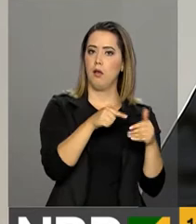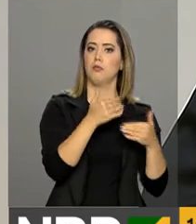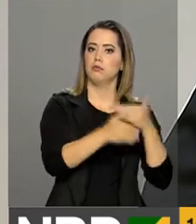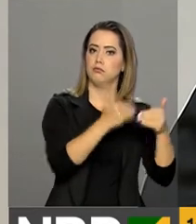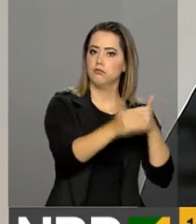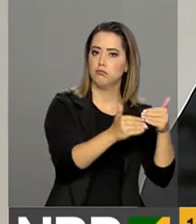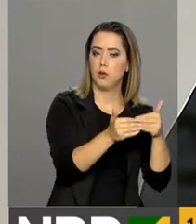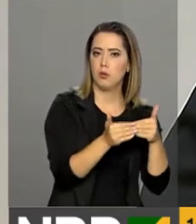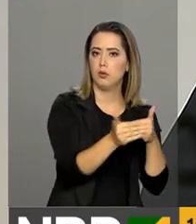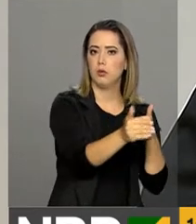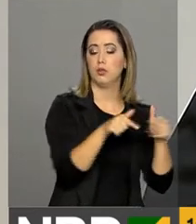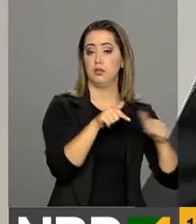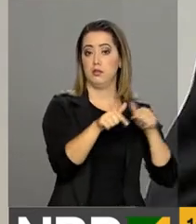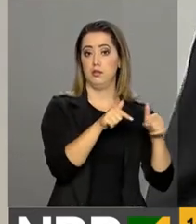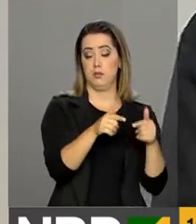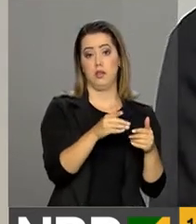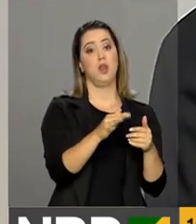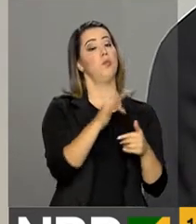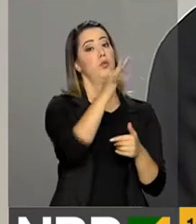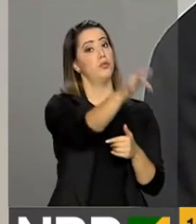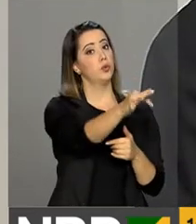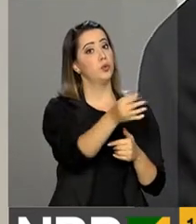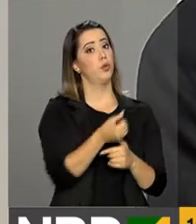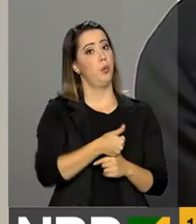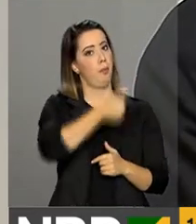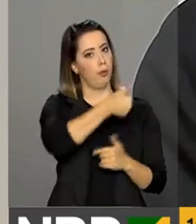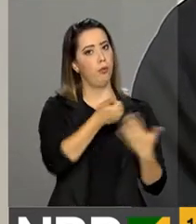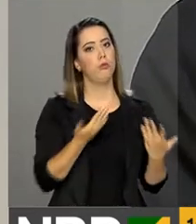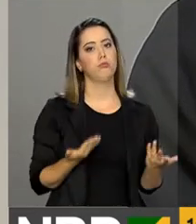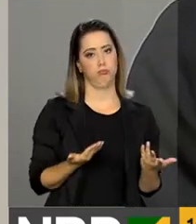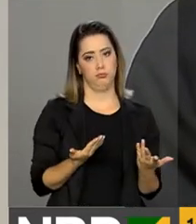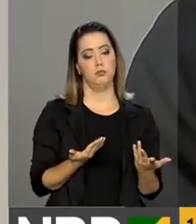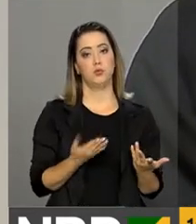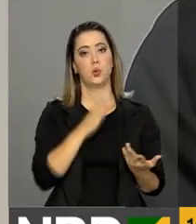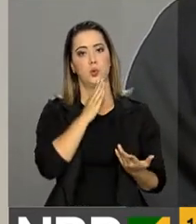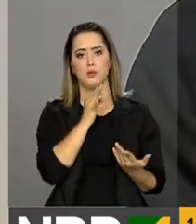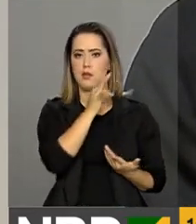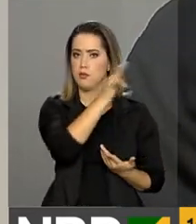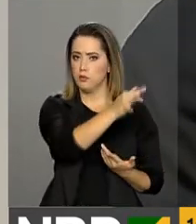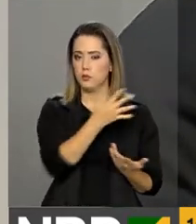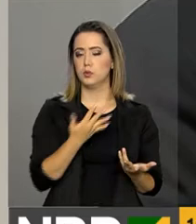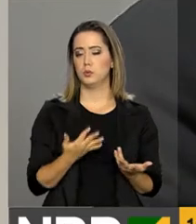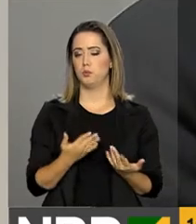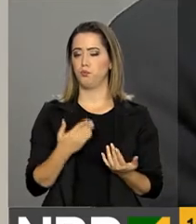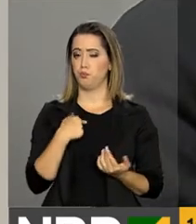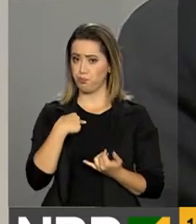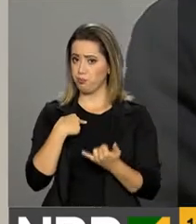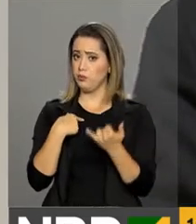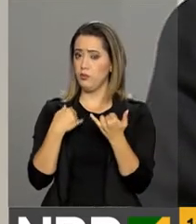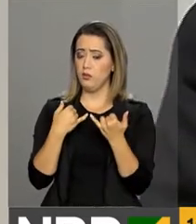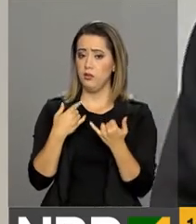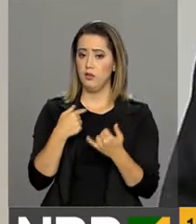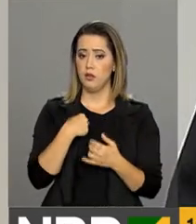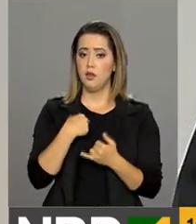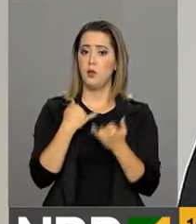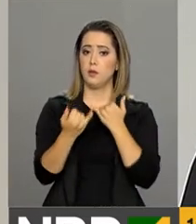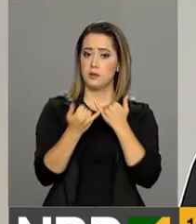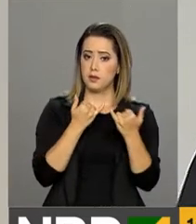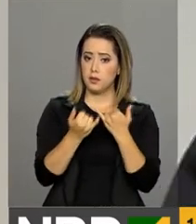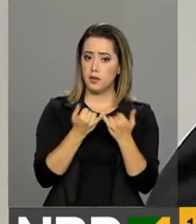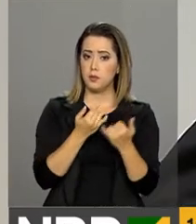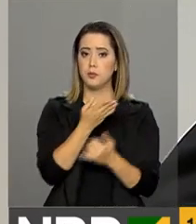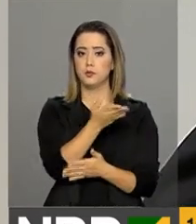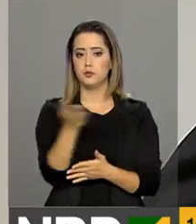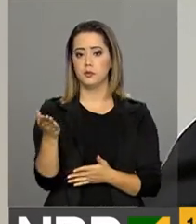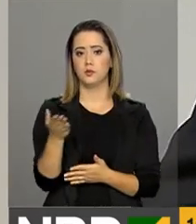objeção para logo depois ser reconhecidas de rodar o exemplo que você